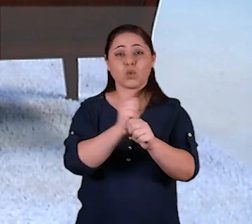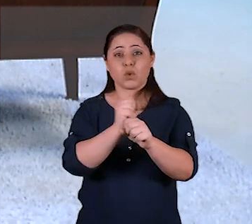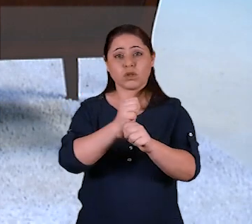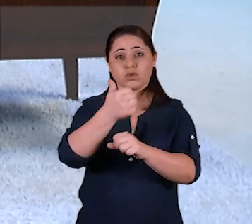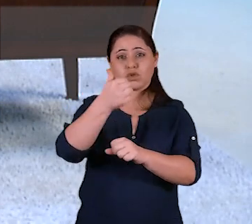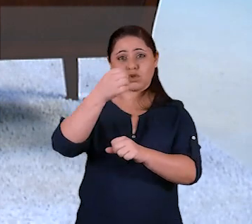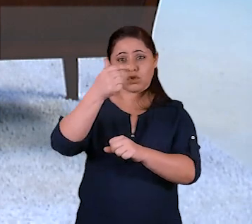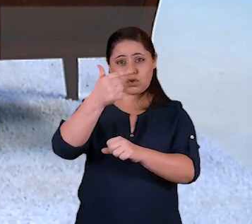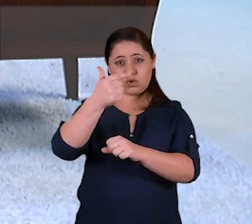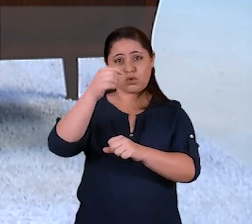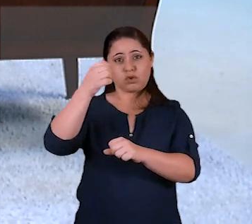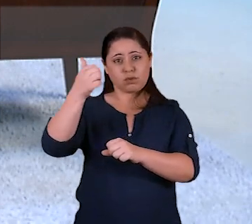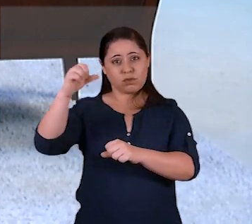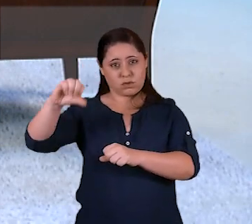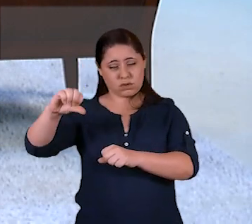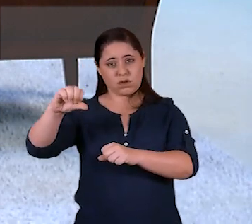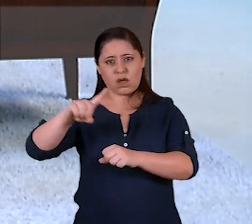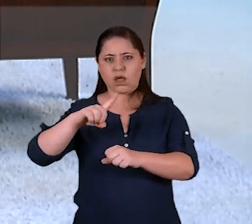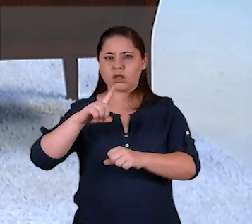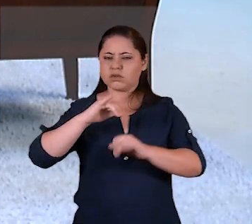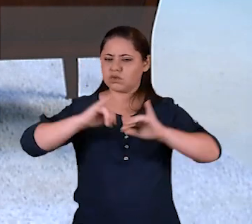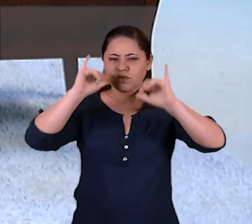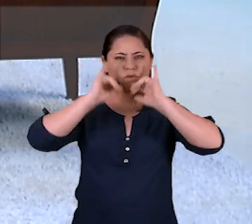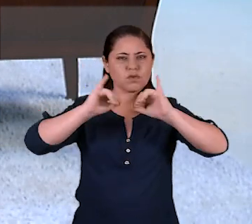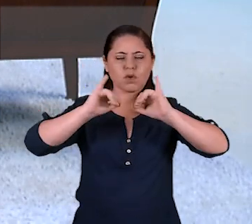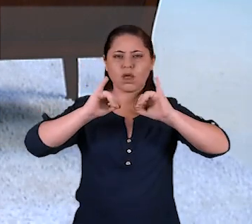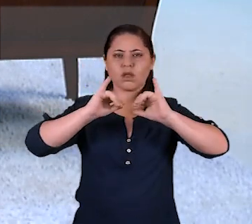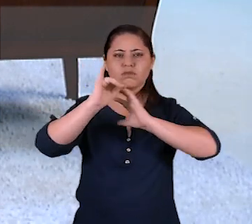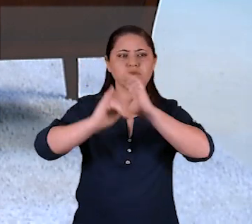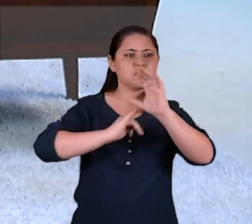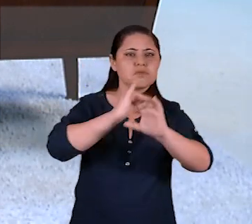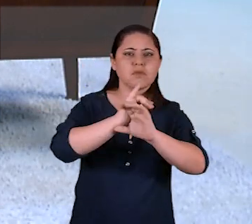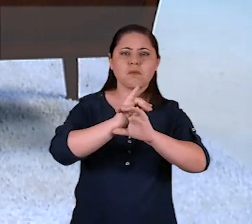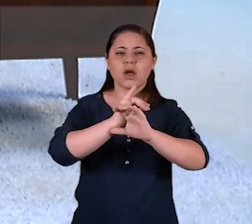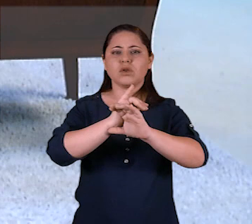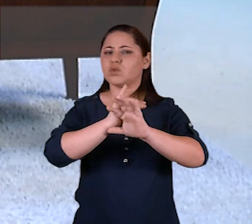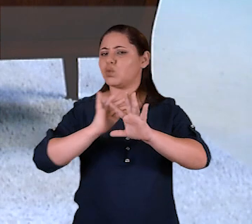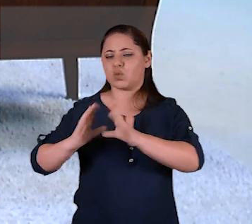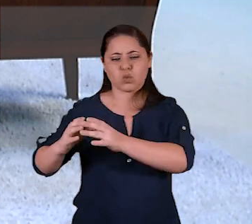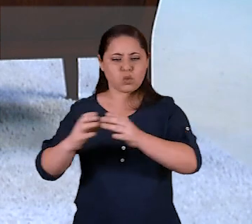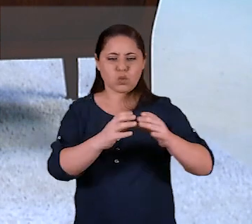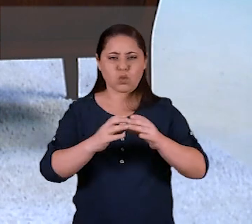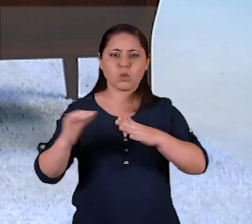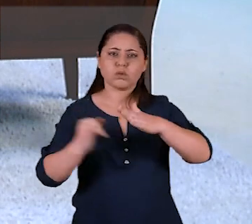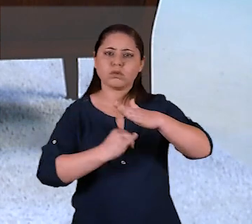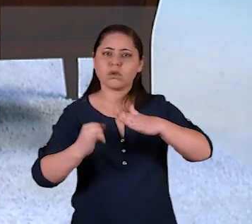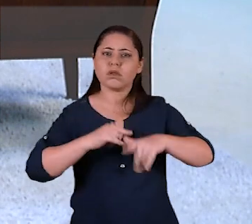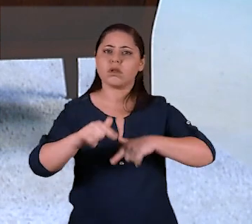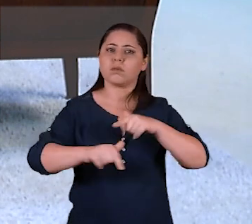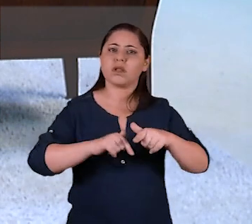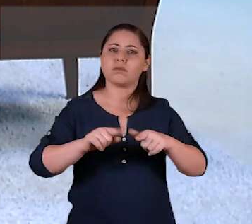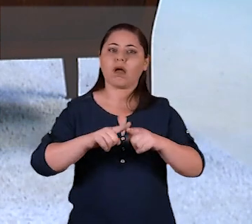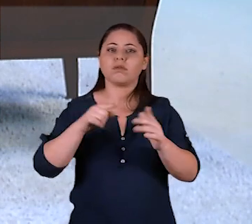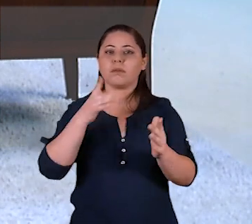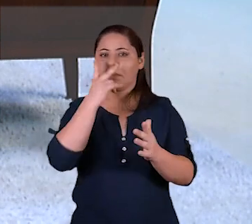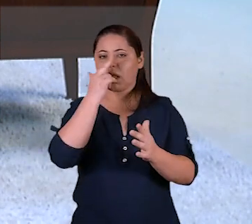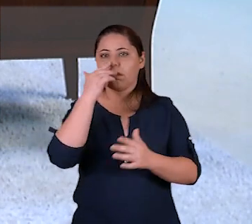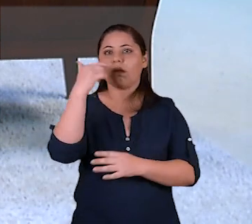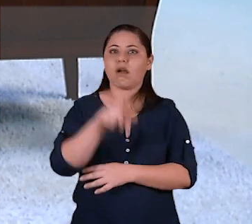de 2019, a gente com tantas ferramentas na internet, com tantas instituições trabalhando e ainda batendo na mesma tecla.